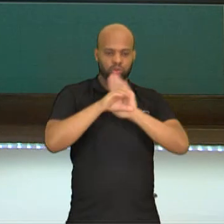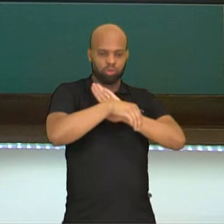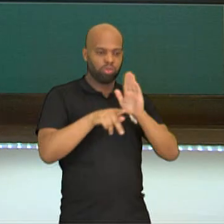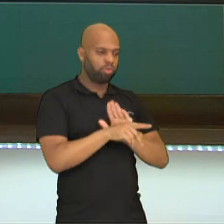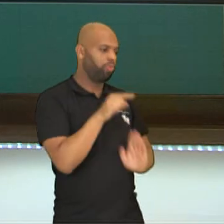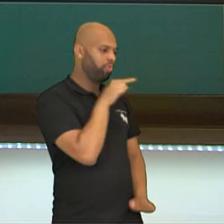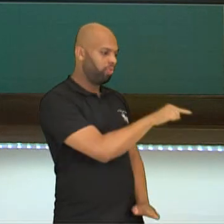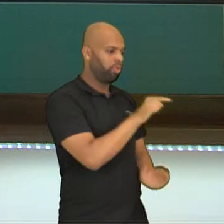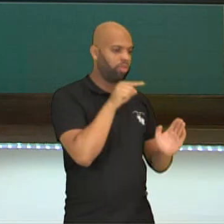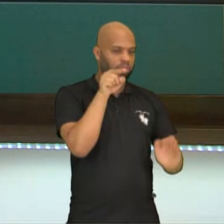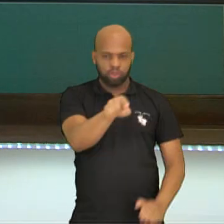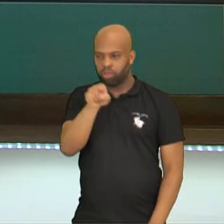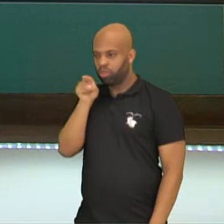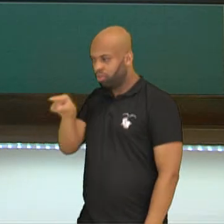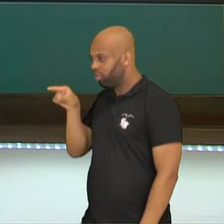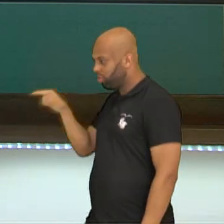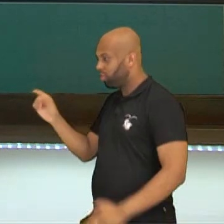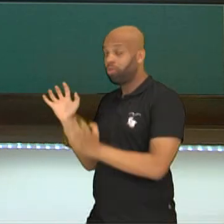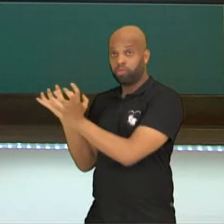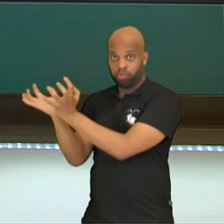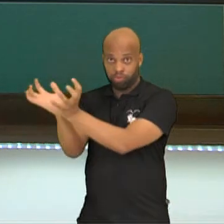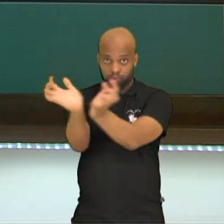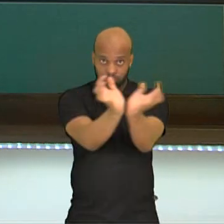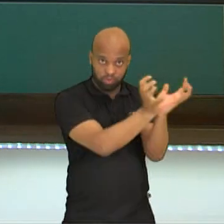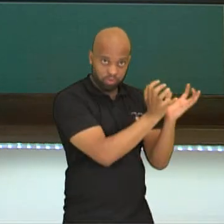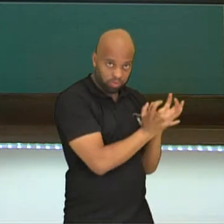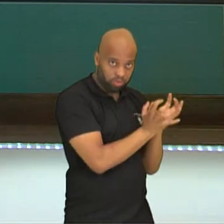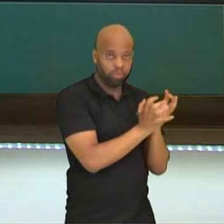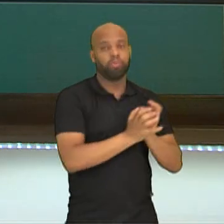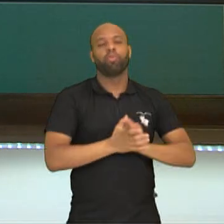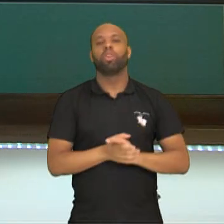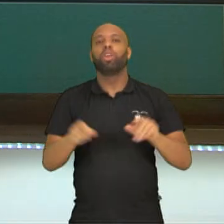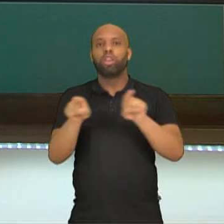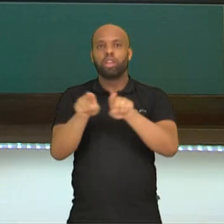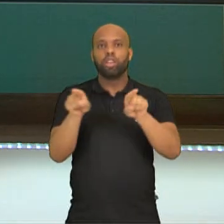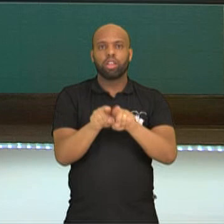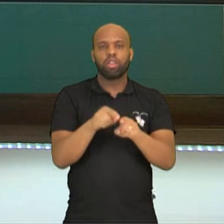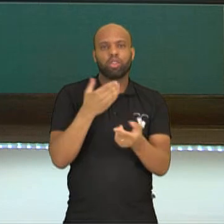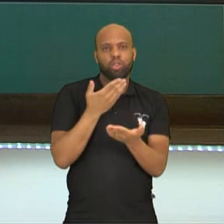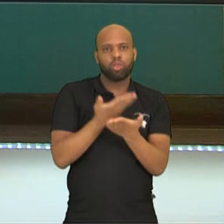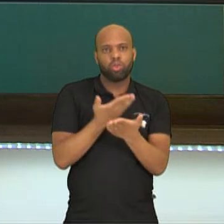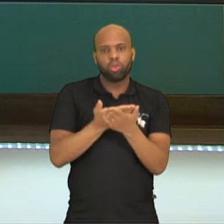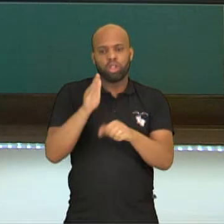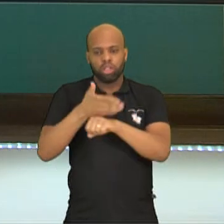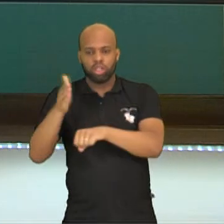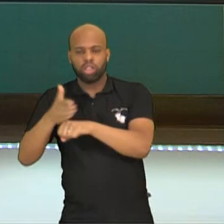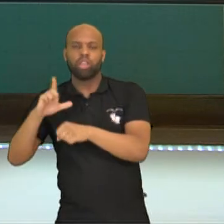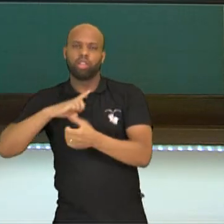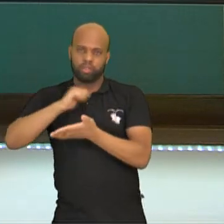de isótopos, isóbaros, isótonos e isoeletrônicos e praticamos o conhecimento com